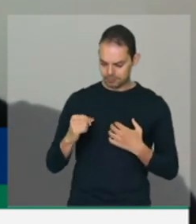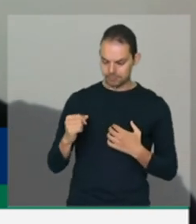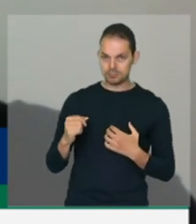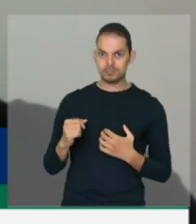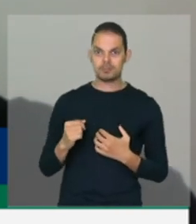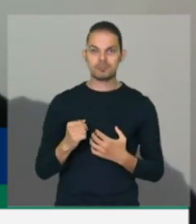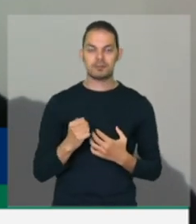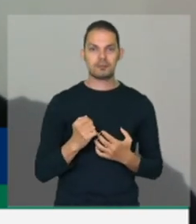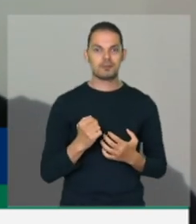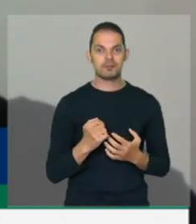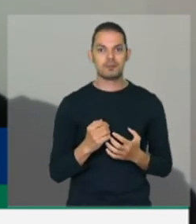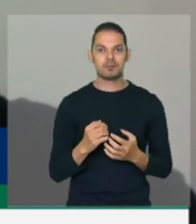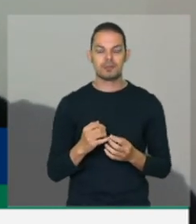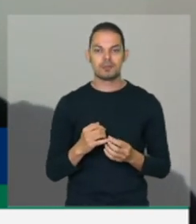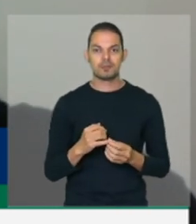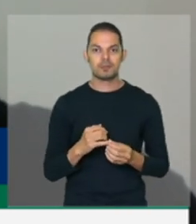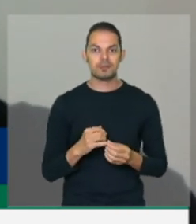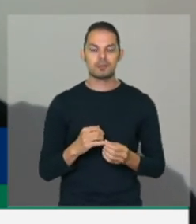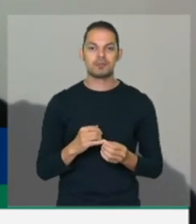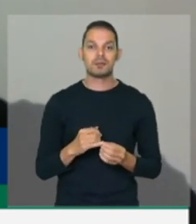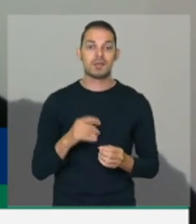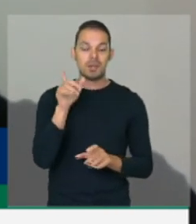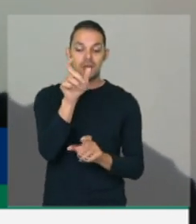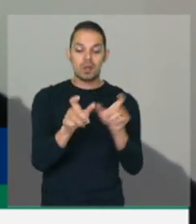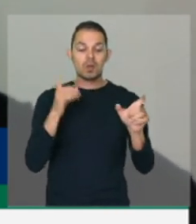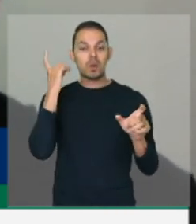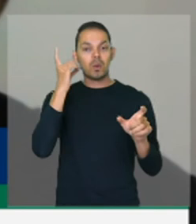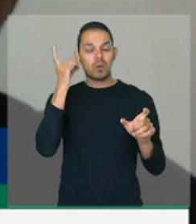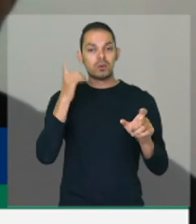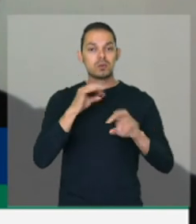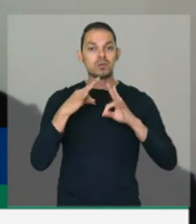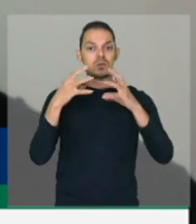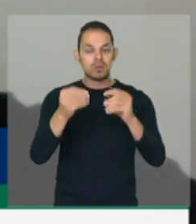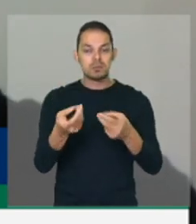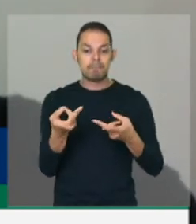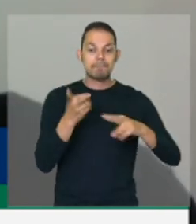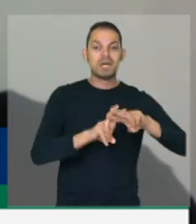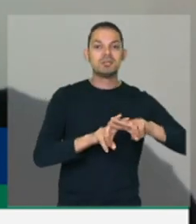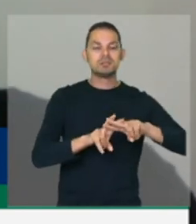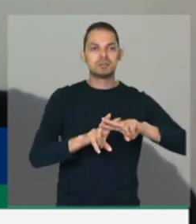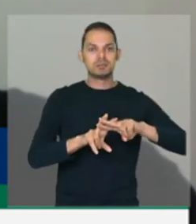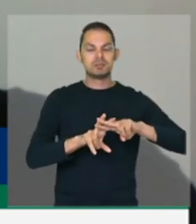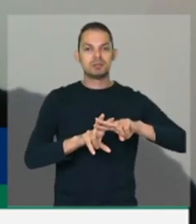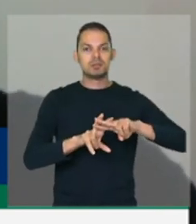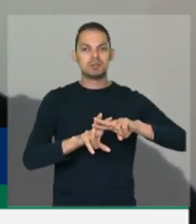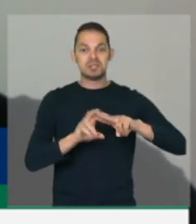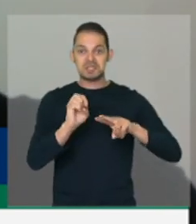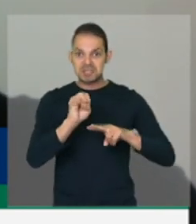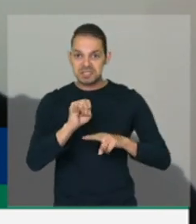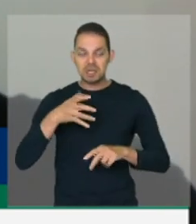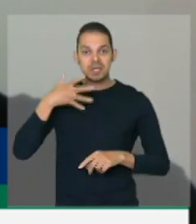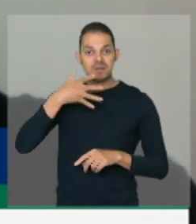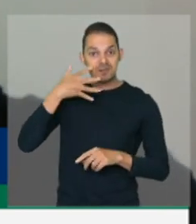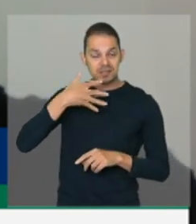presidente e demais nobres parlamentares, sendo presos por terem falado,